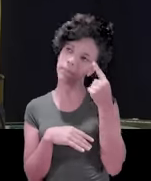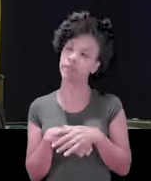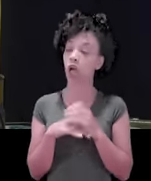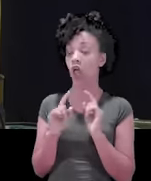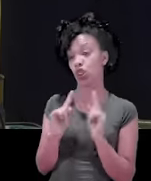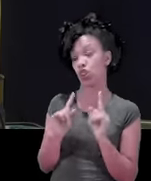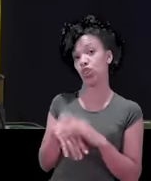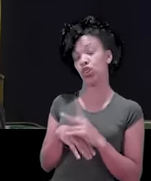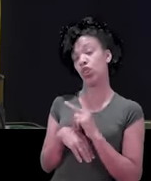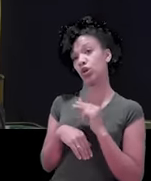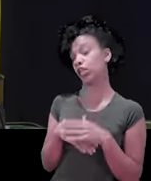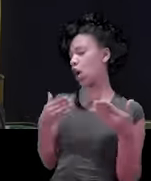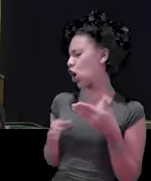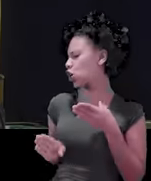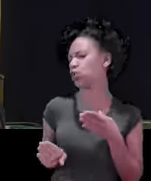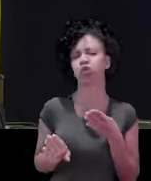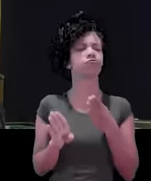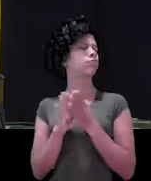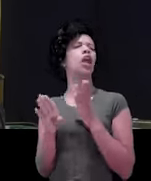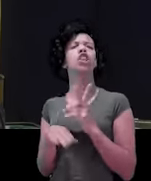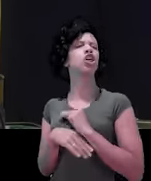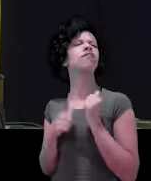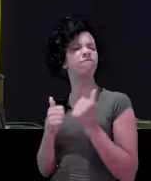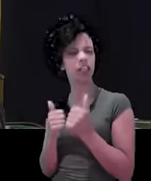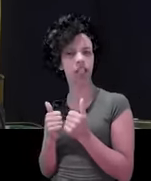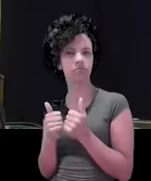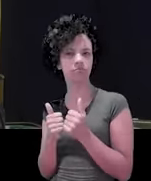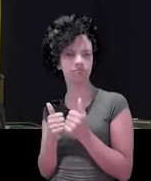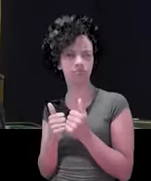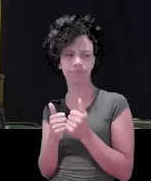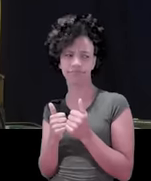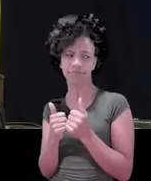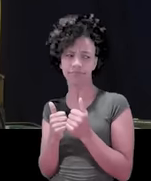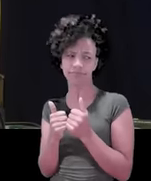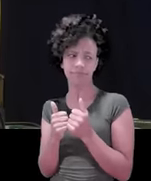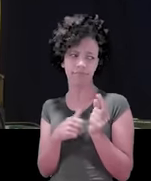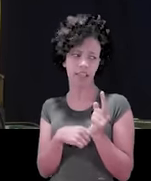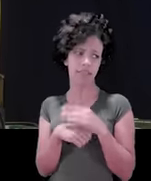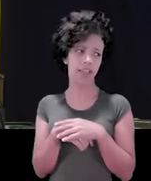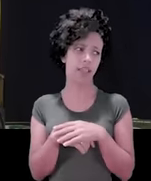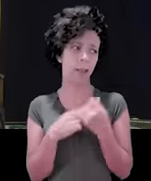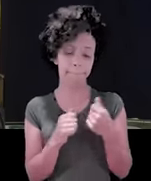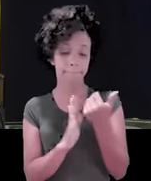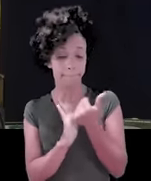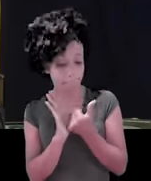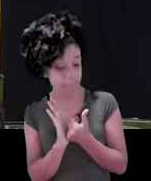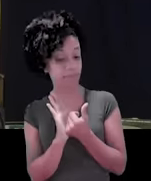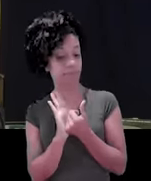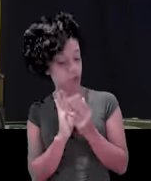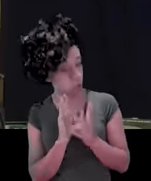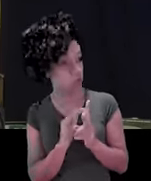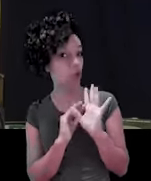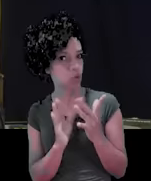pensa assim não pô agora ai me encontrei tá negócio coisas vão dar certo não é assim velho neste mundo